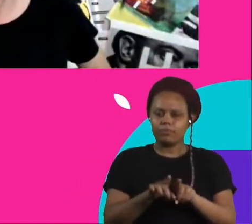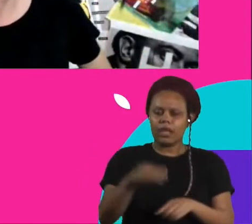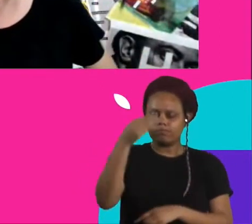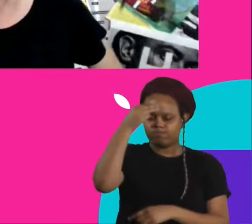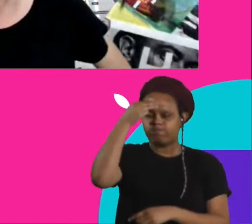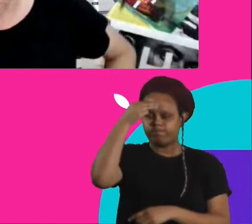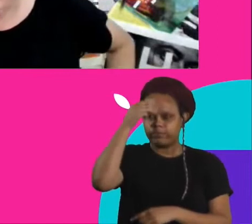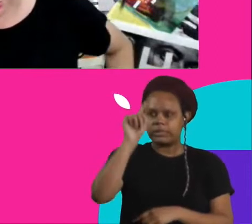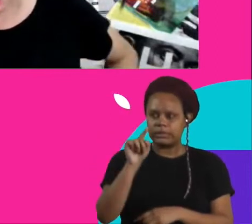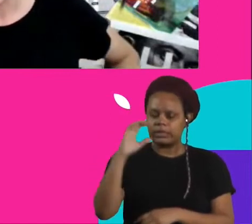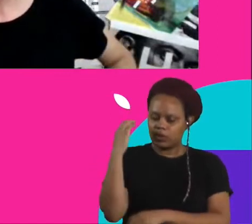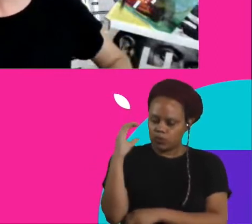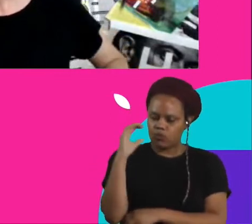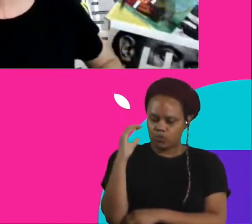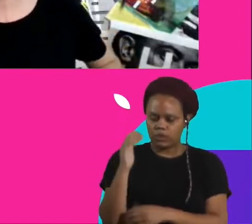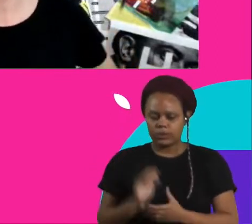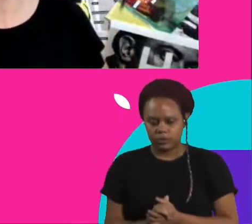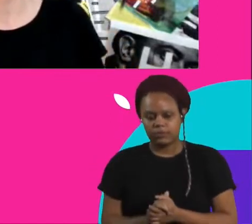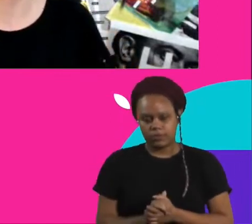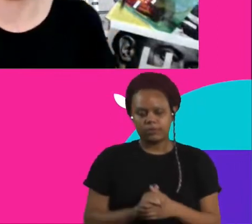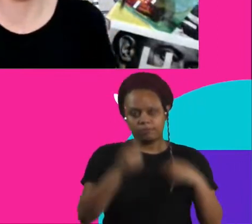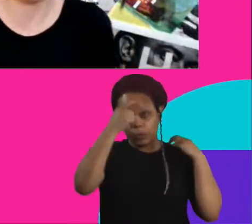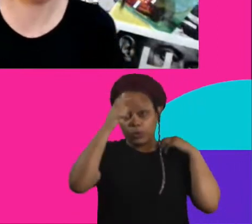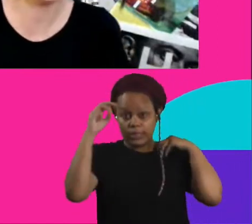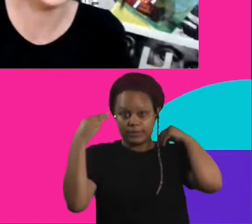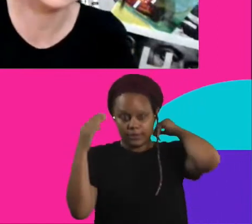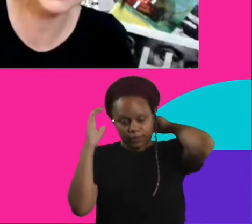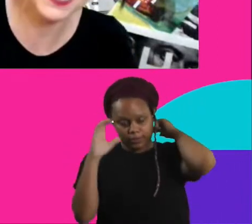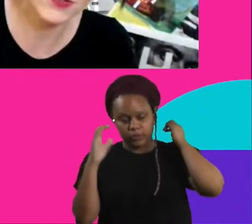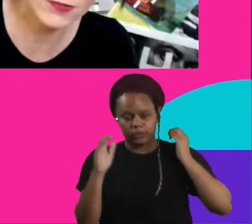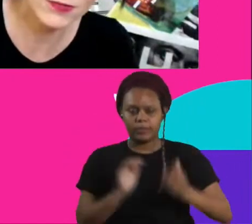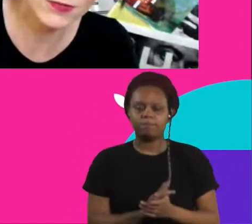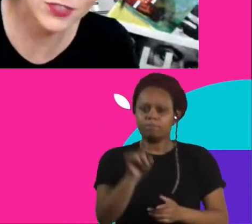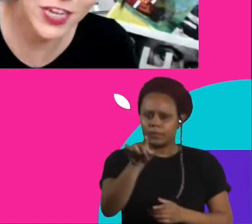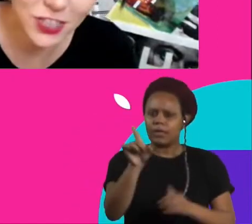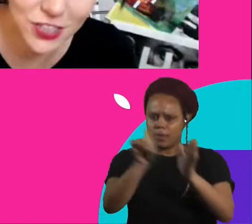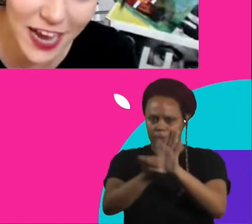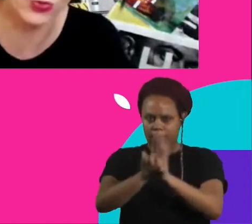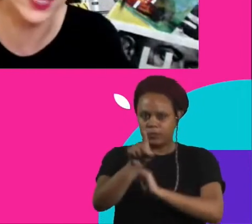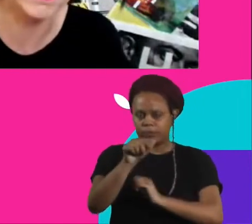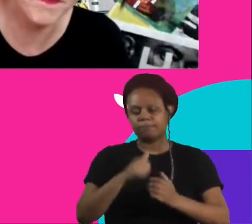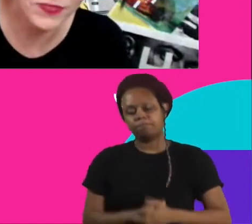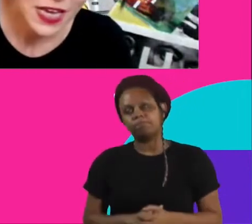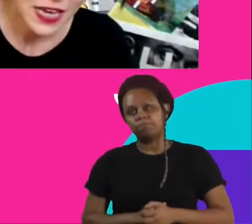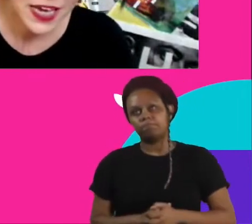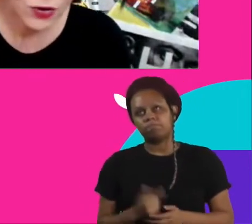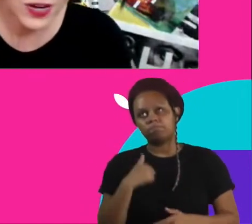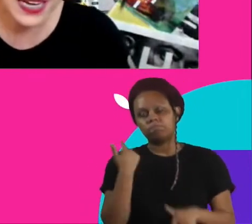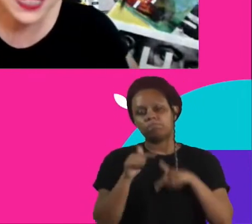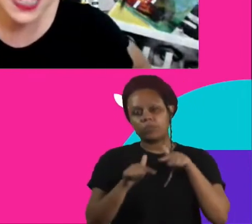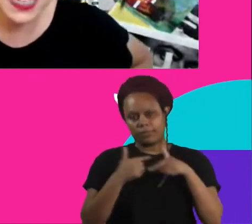científica boa. Ótimo, ótimo. E aí vem a minha pergunta, Vlad, por quê? Eu trabalho com